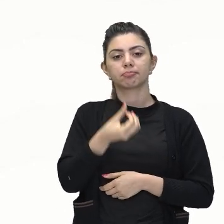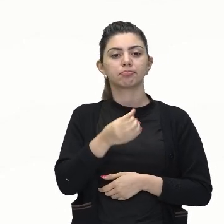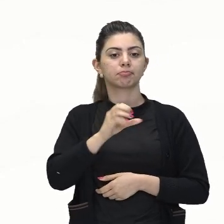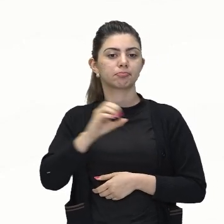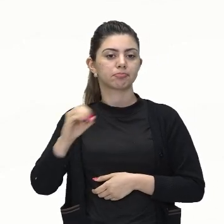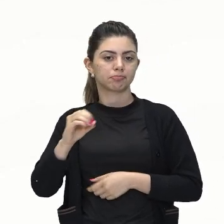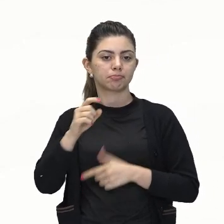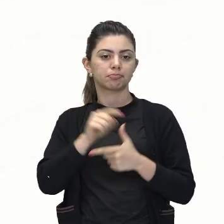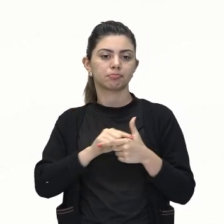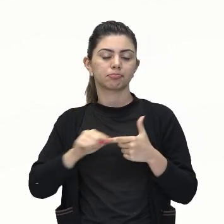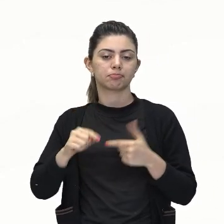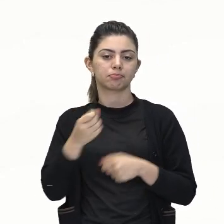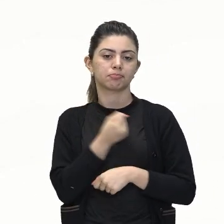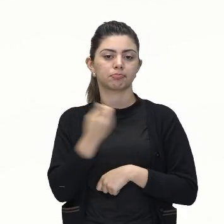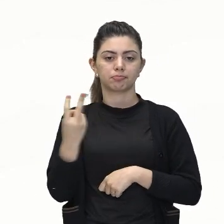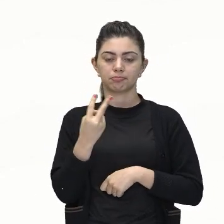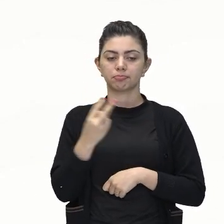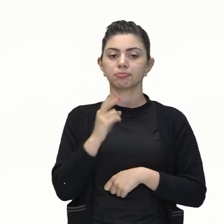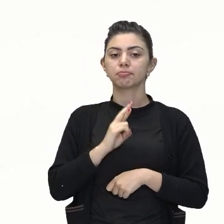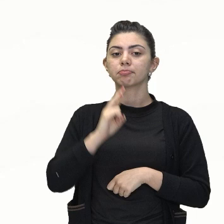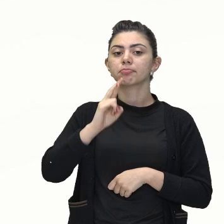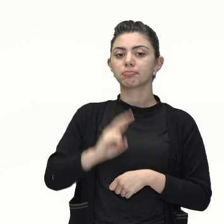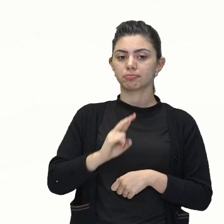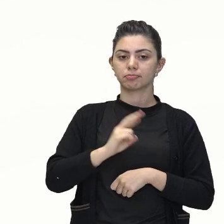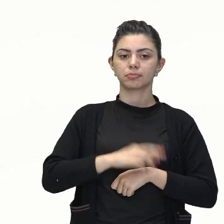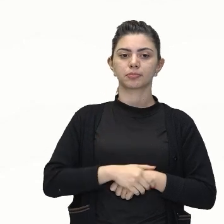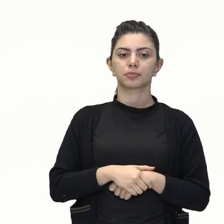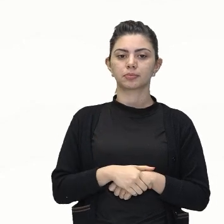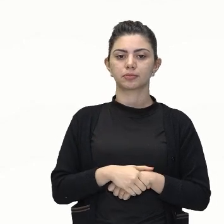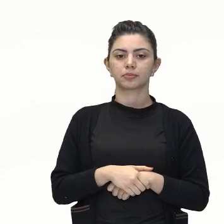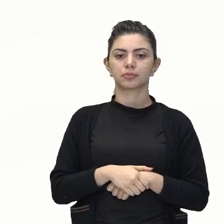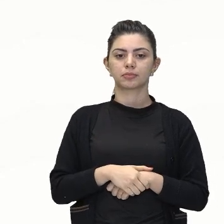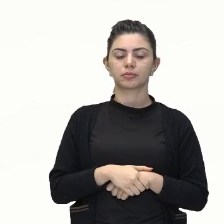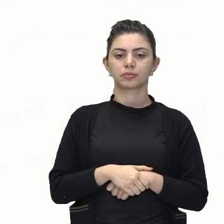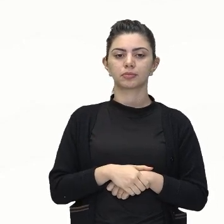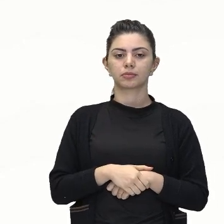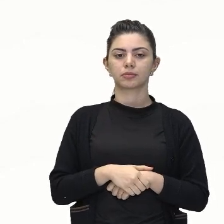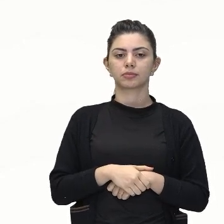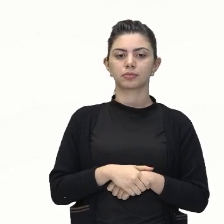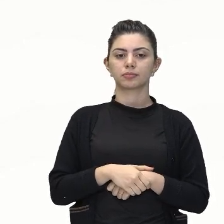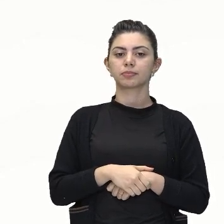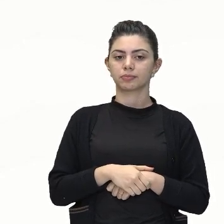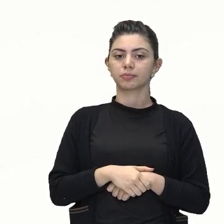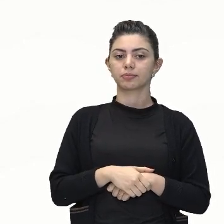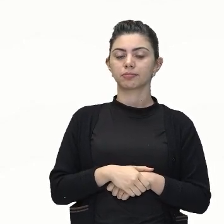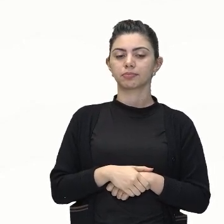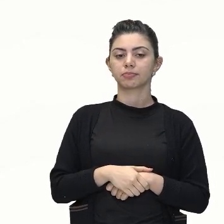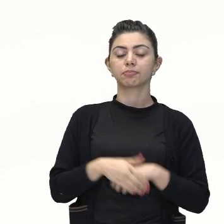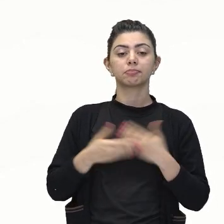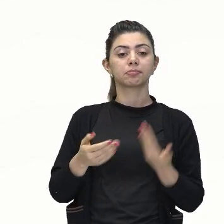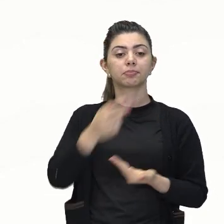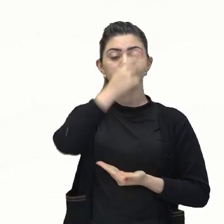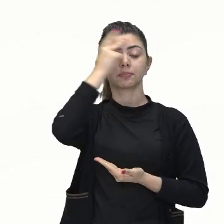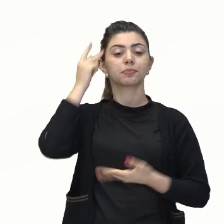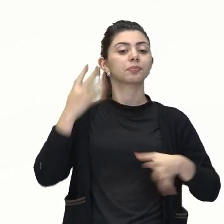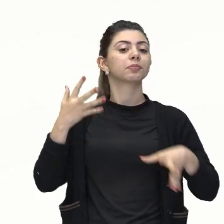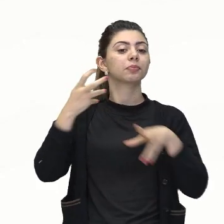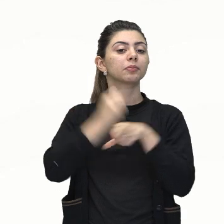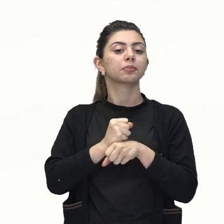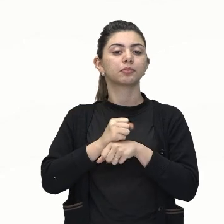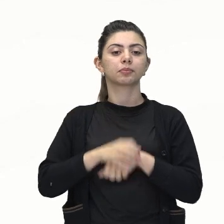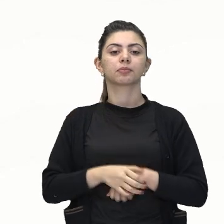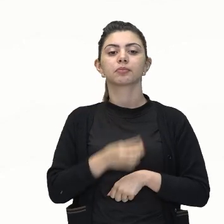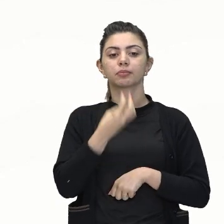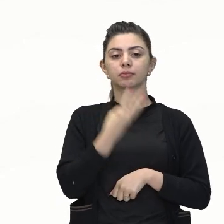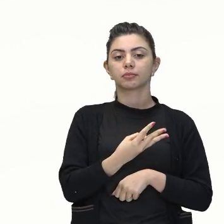75.600 dividido por 2 é igual, vou colocar aqui embaixo, aqui do lado, olha só. Então, a quantidade de pessoas é igual